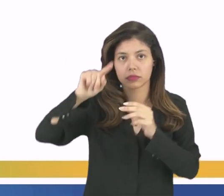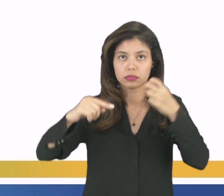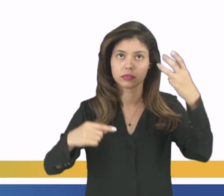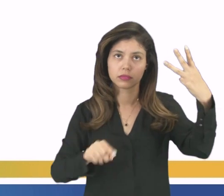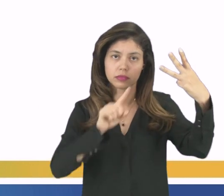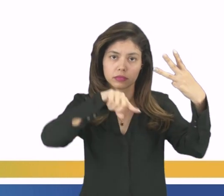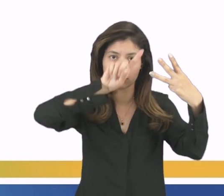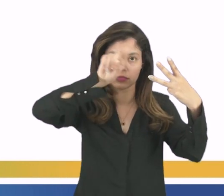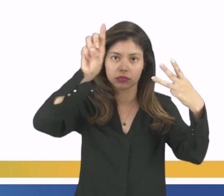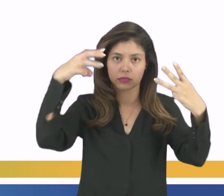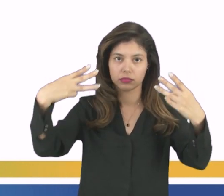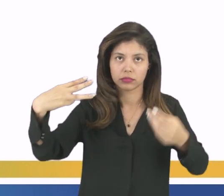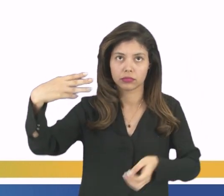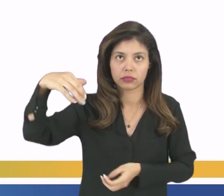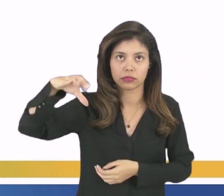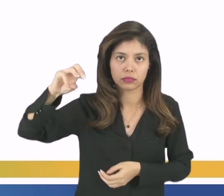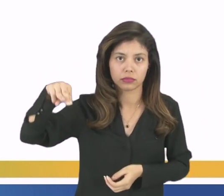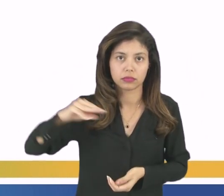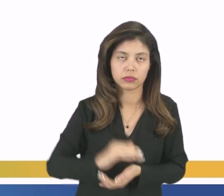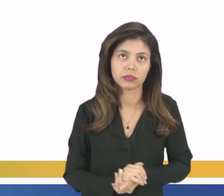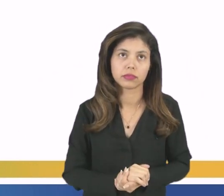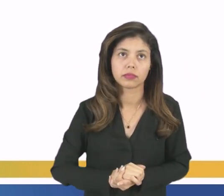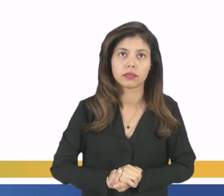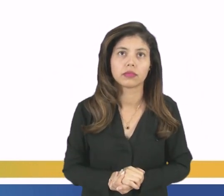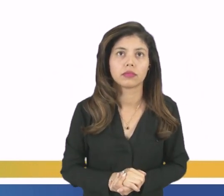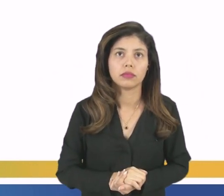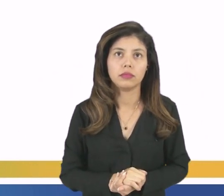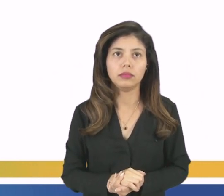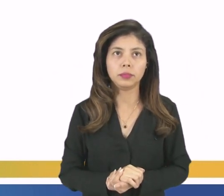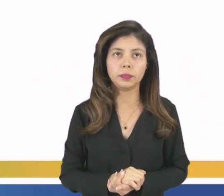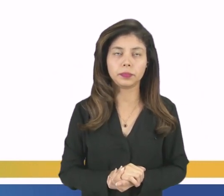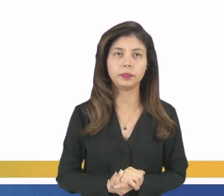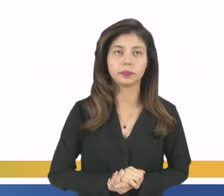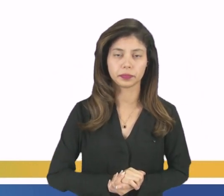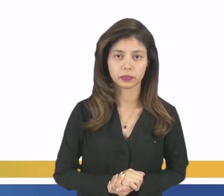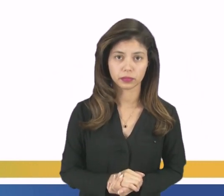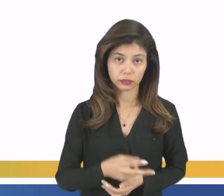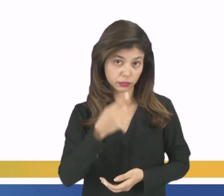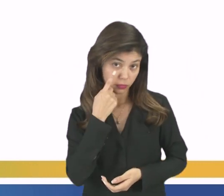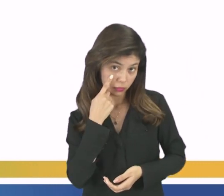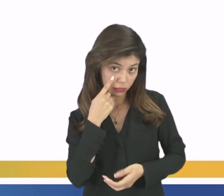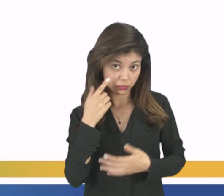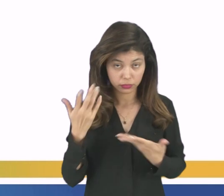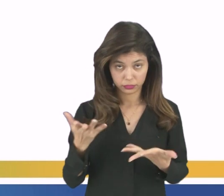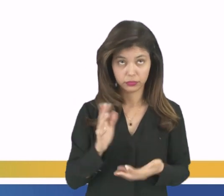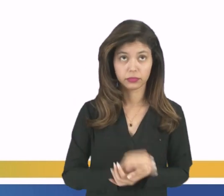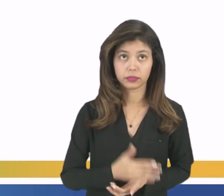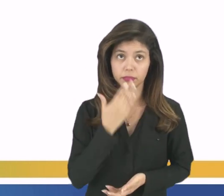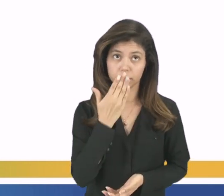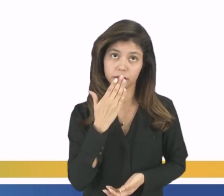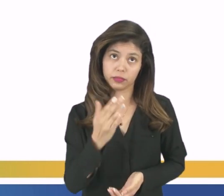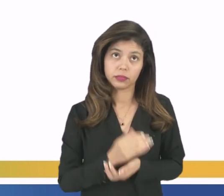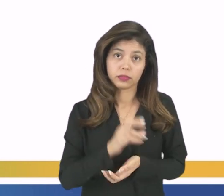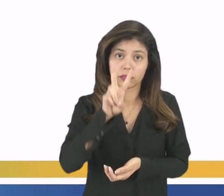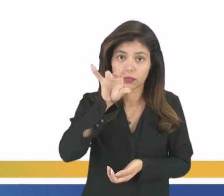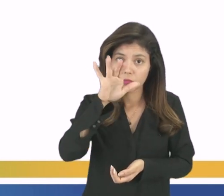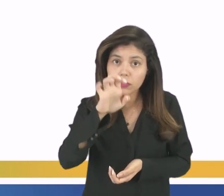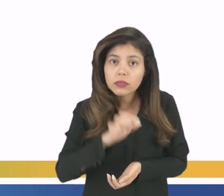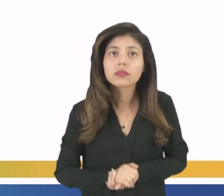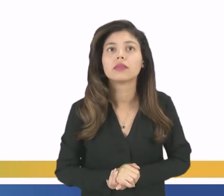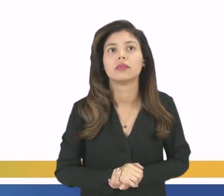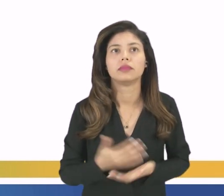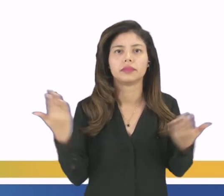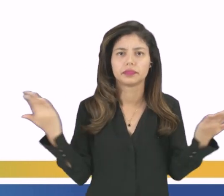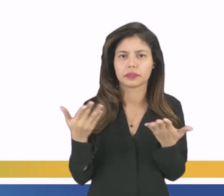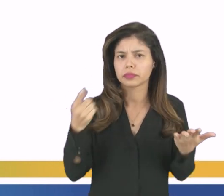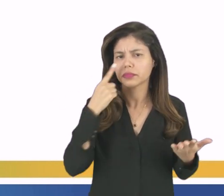tá? Raiz cúbica de 3, de a raiz de 3 centímetros, tá? Presta bem atenção aqui, ó. Aqui está pedindo volume.